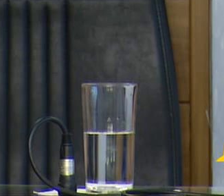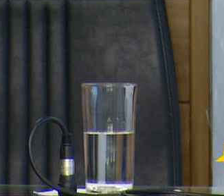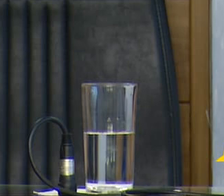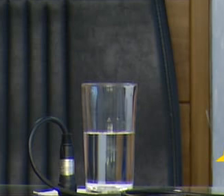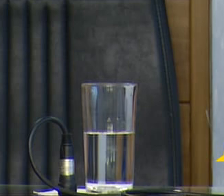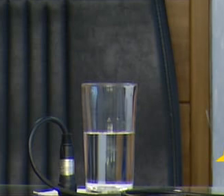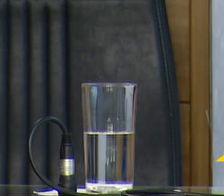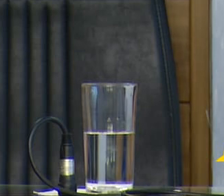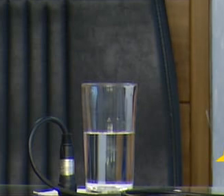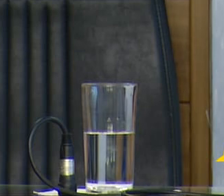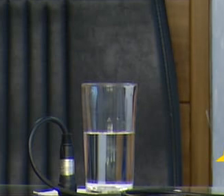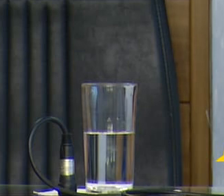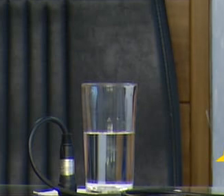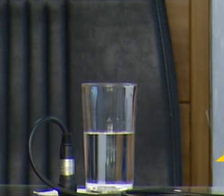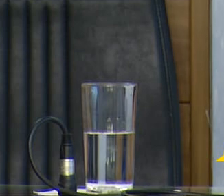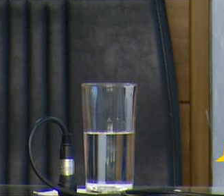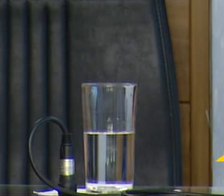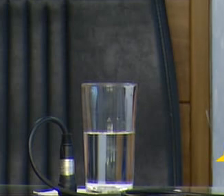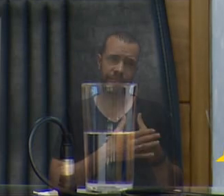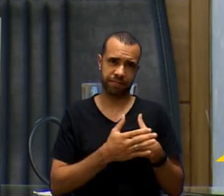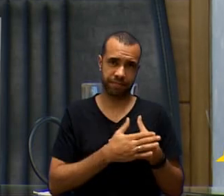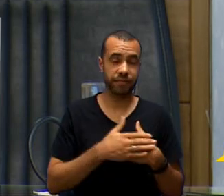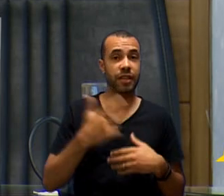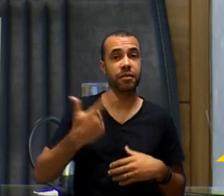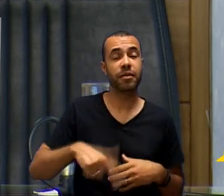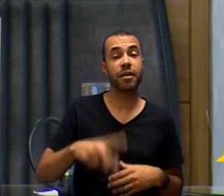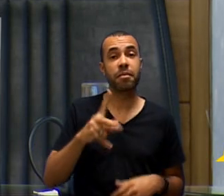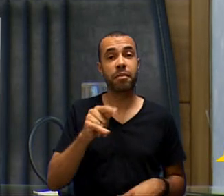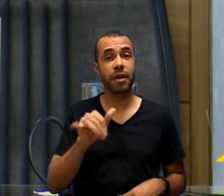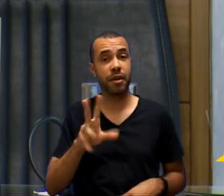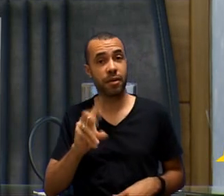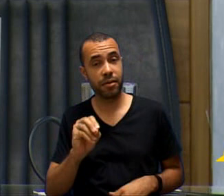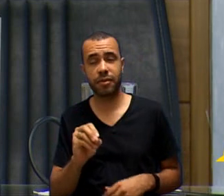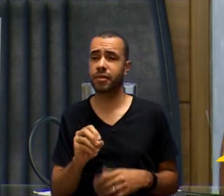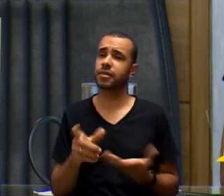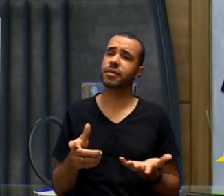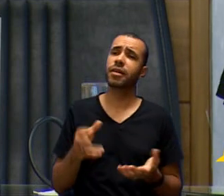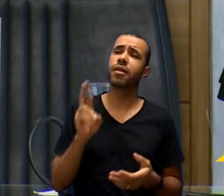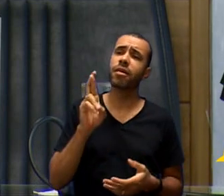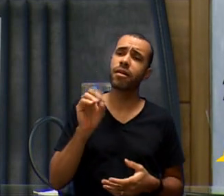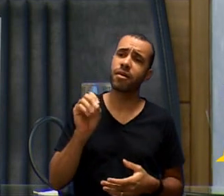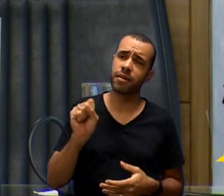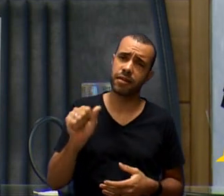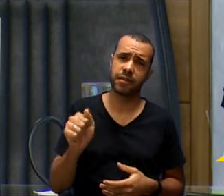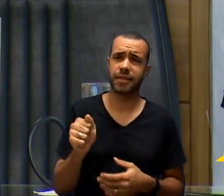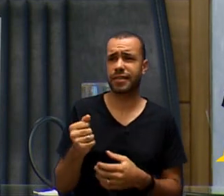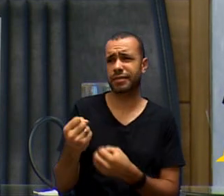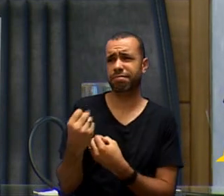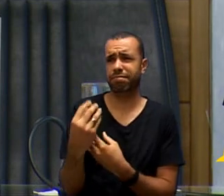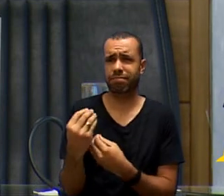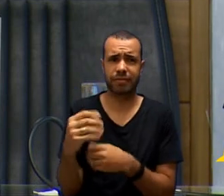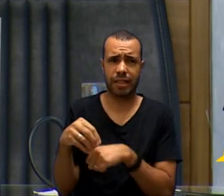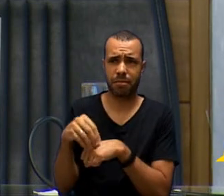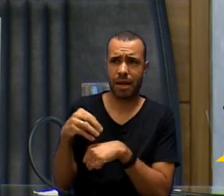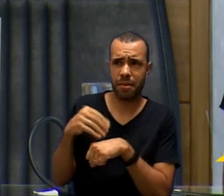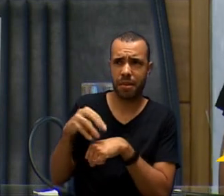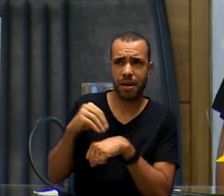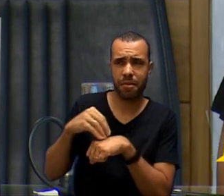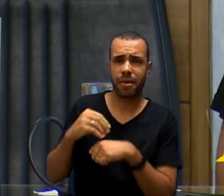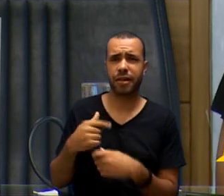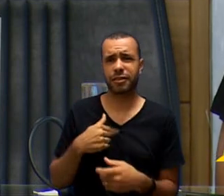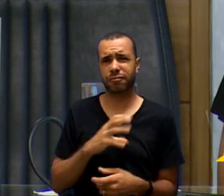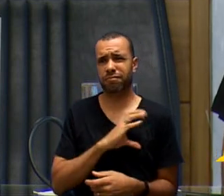falar. Agradecer à Rosa, que sempre me dava umas colinhas aqui para saber o que falar. E eu amo muito todos